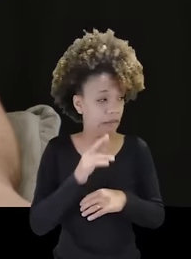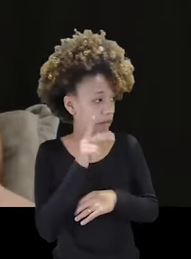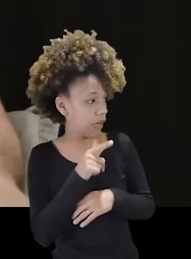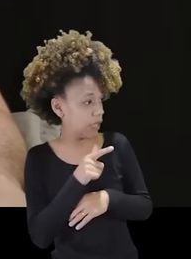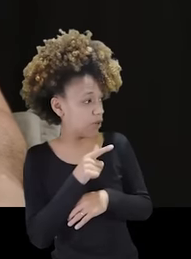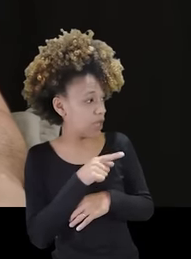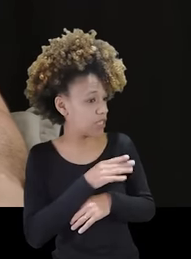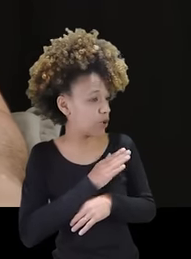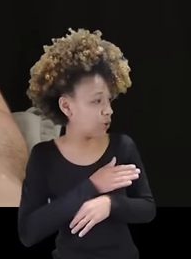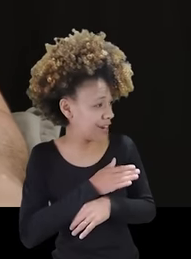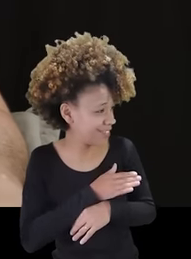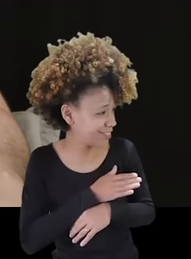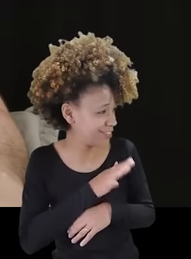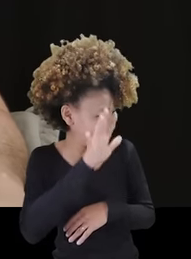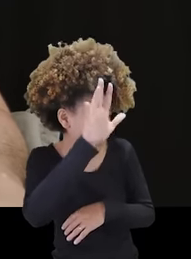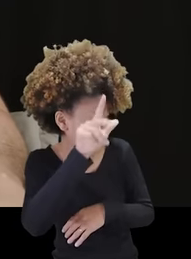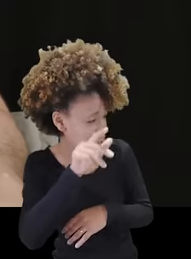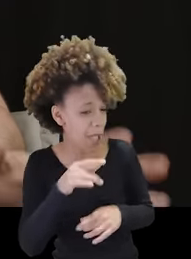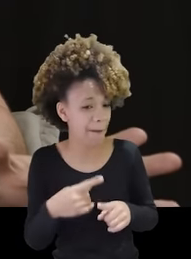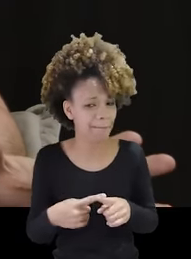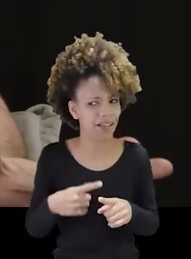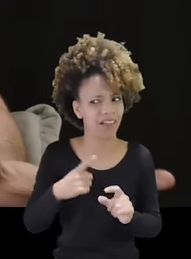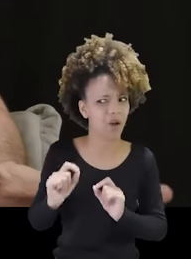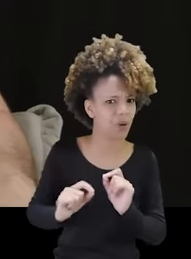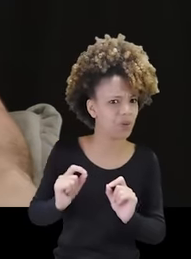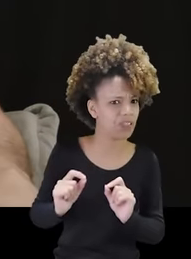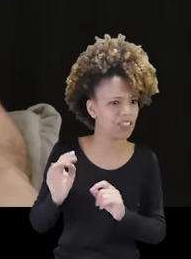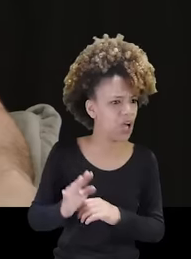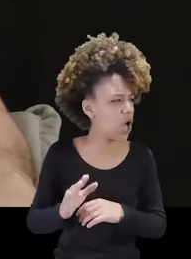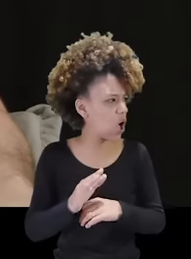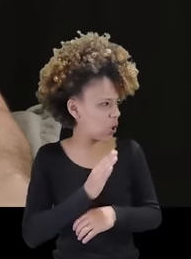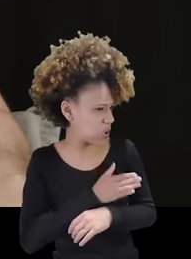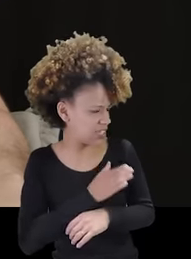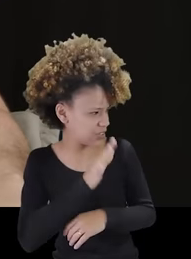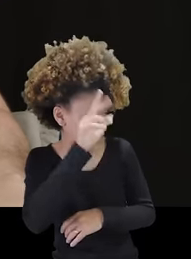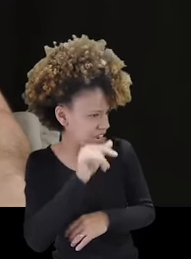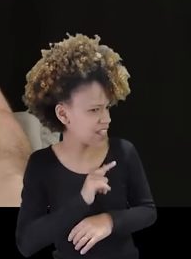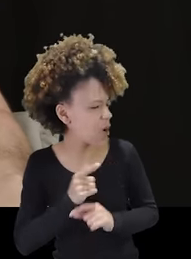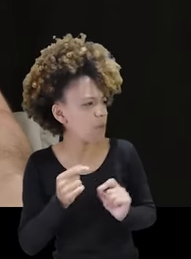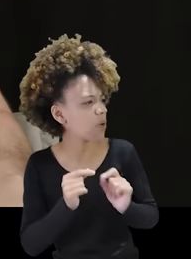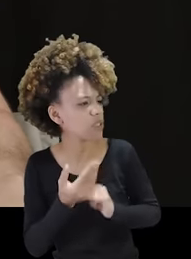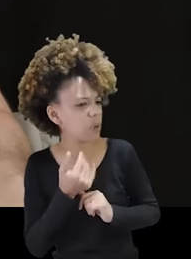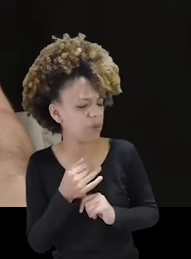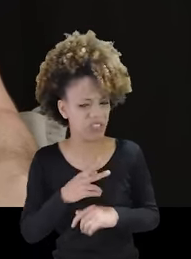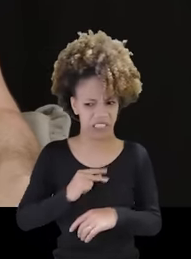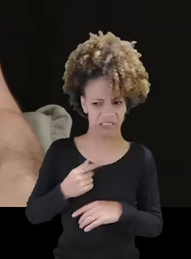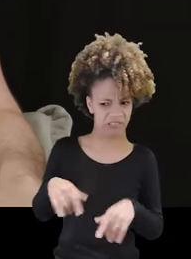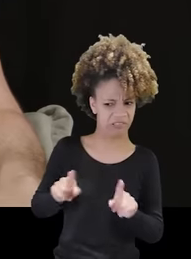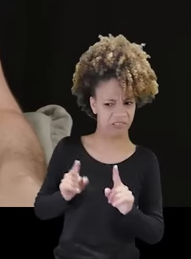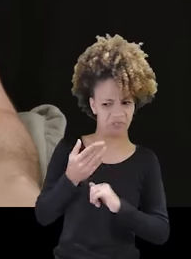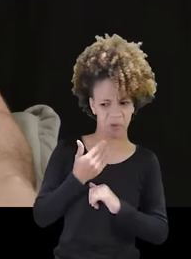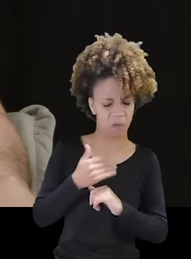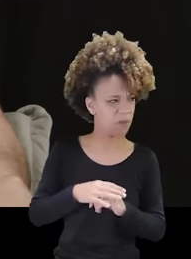esse foi seu coração de galinha porque a galera que vem para cá falando tem umas paradas bizarras no Brasil coração tem umas coisas lá também que você comeu que você falou assim meu Deus eu